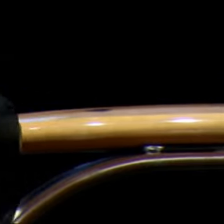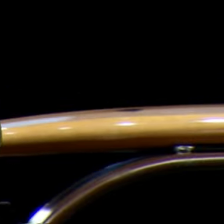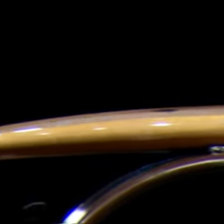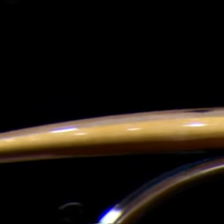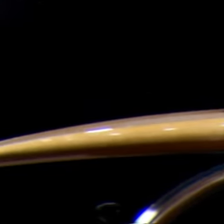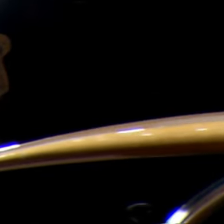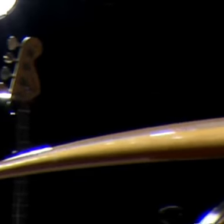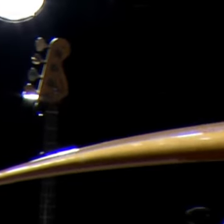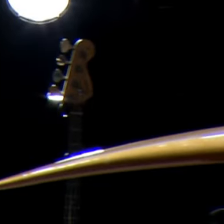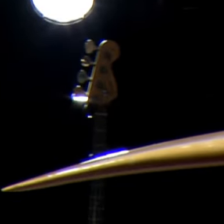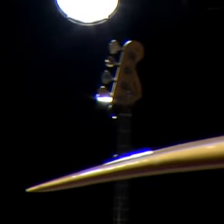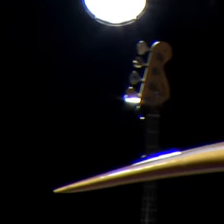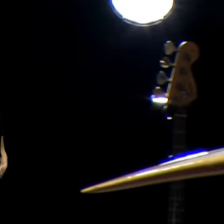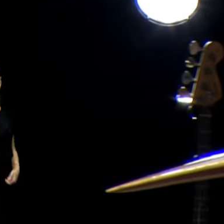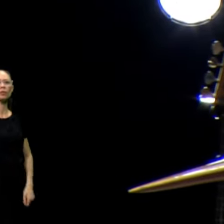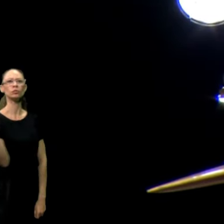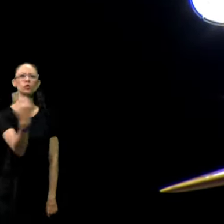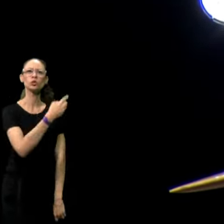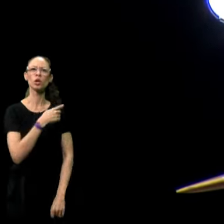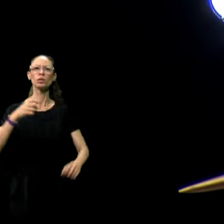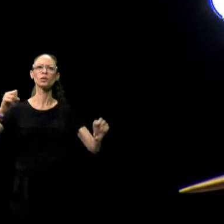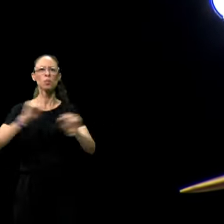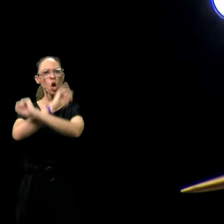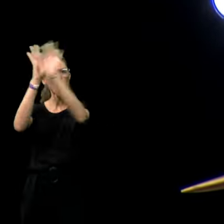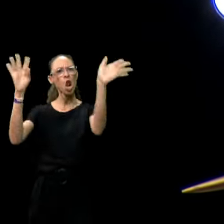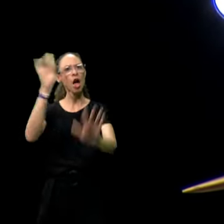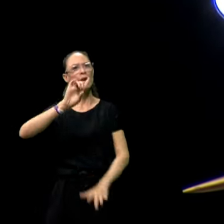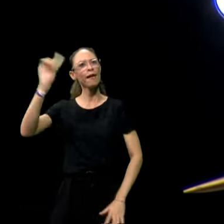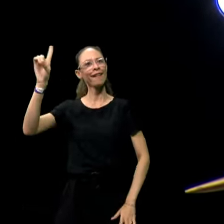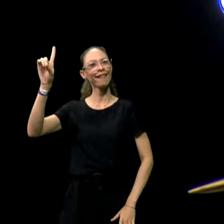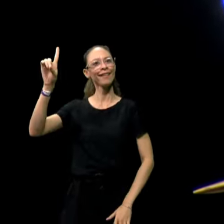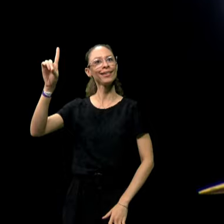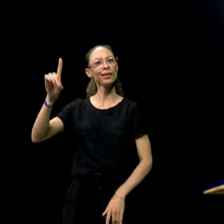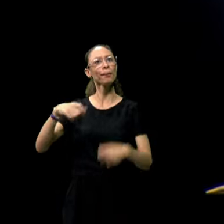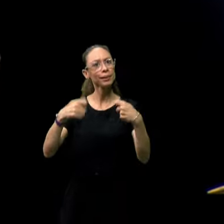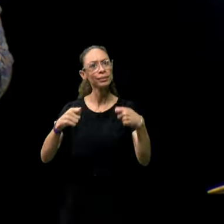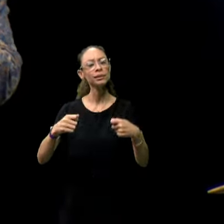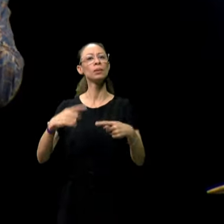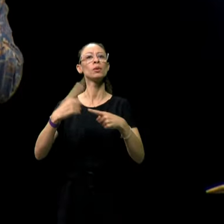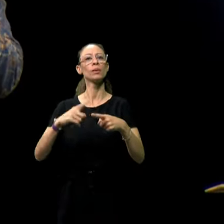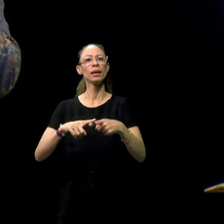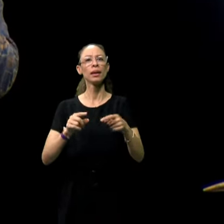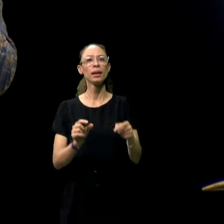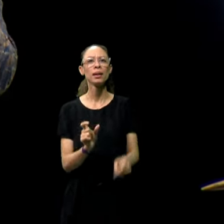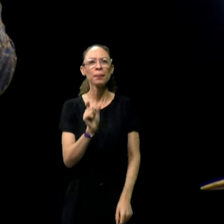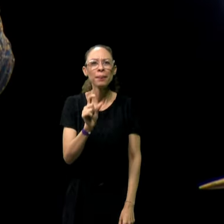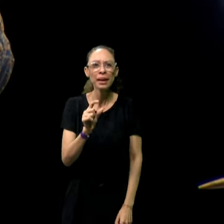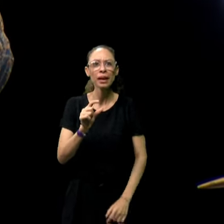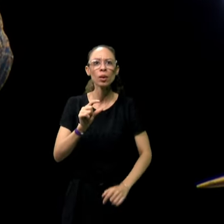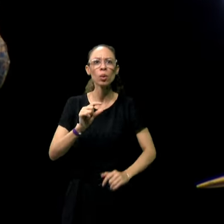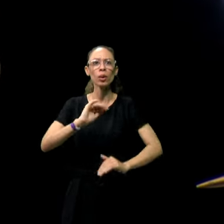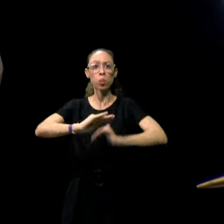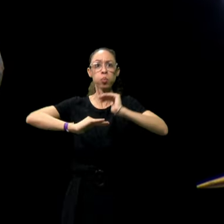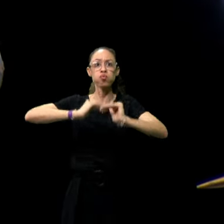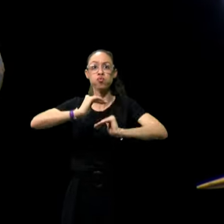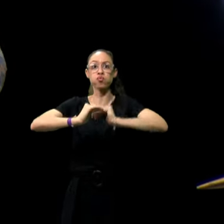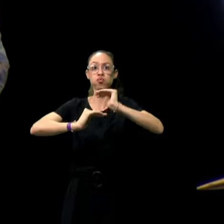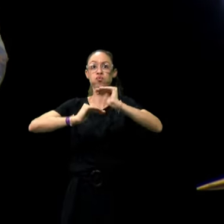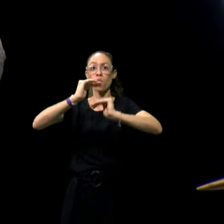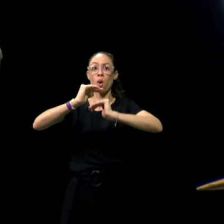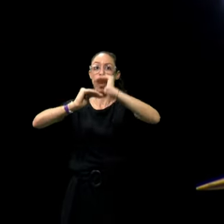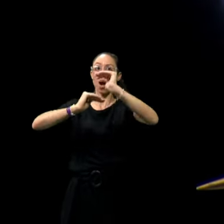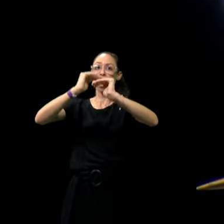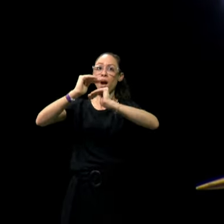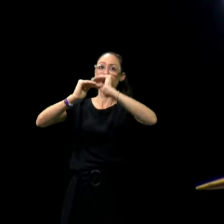como não vamos dar glória a Ele? Aquilo pequeno começou a gerar outras e outras coisas. Mas sabe de